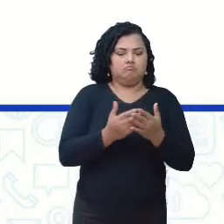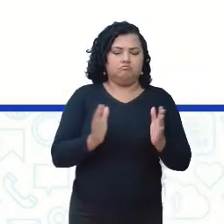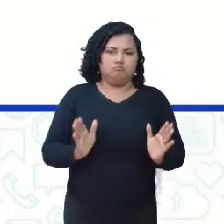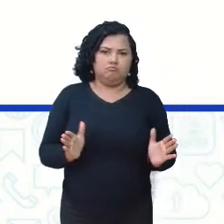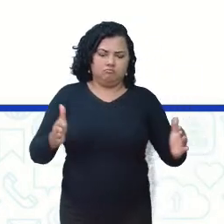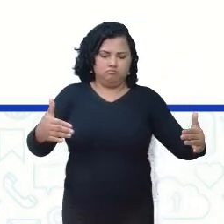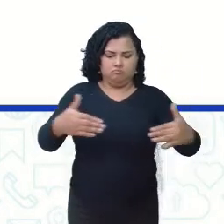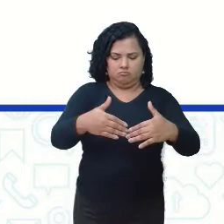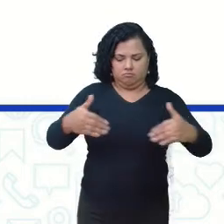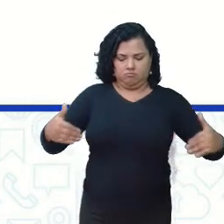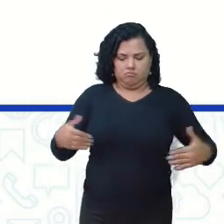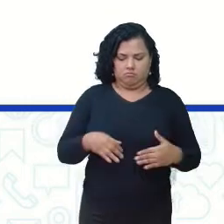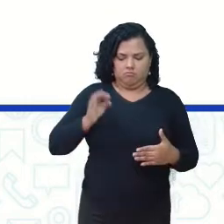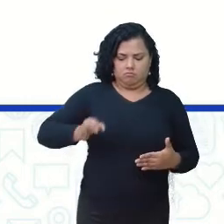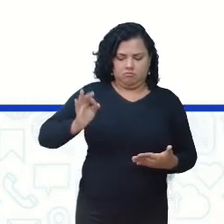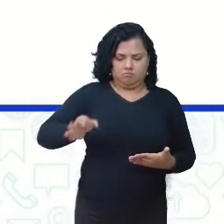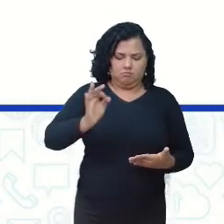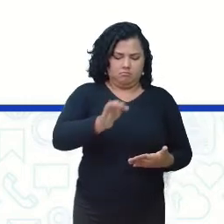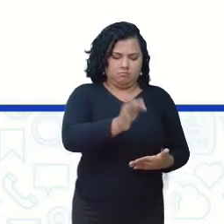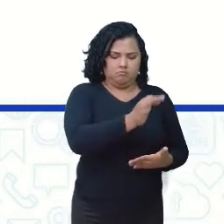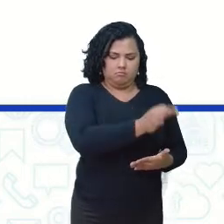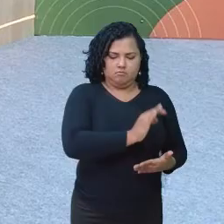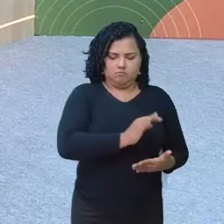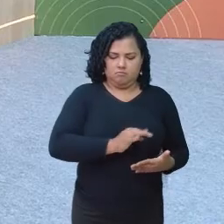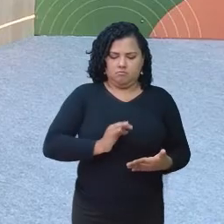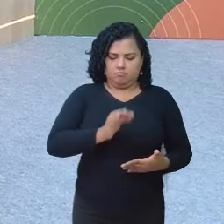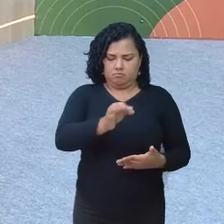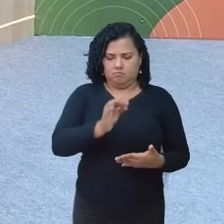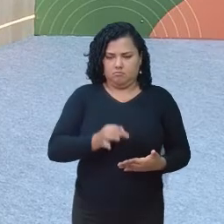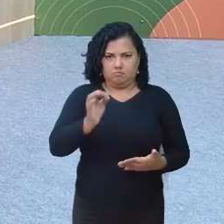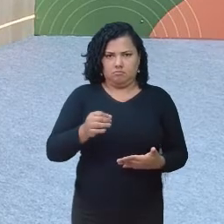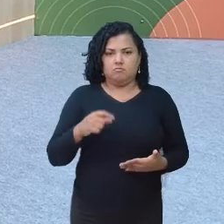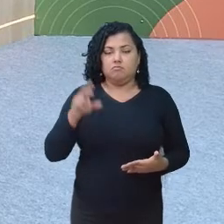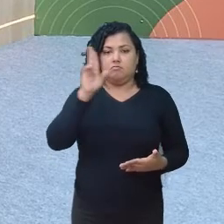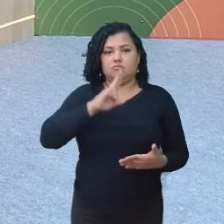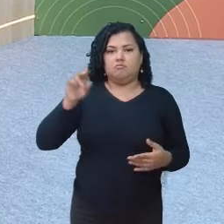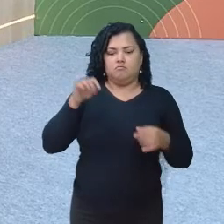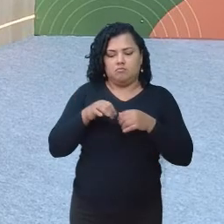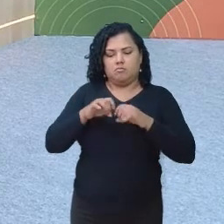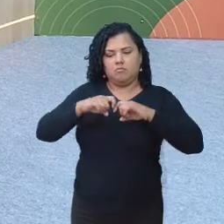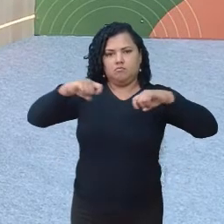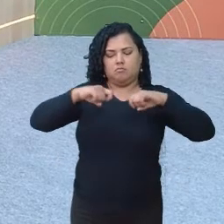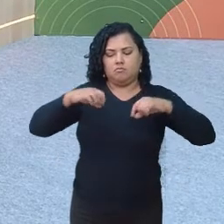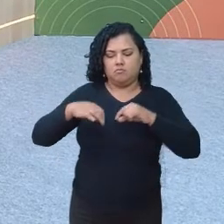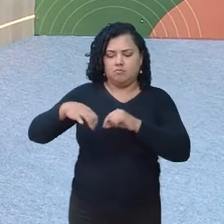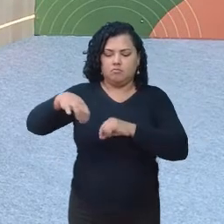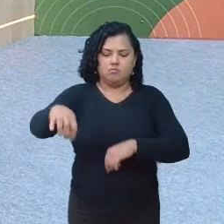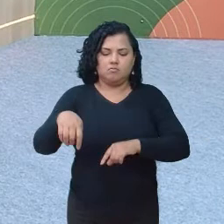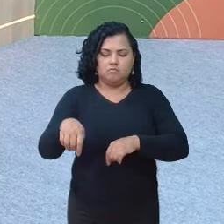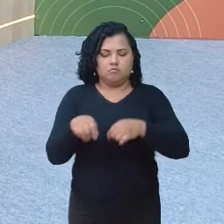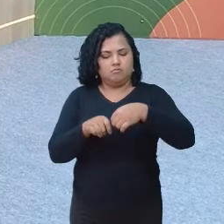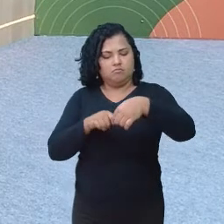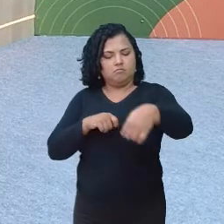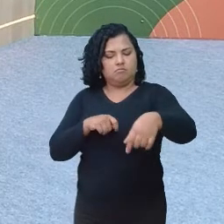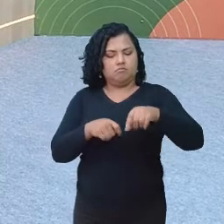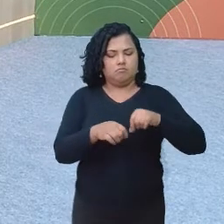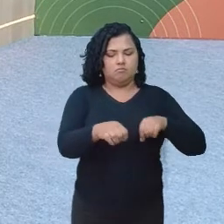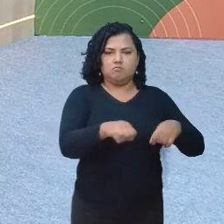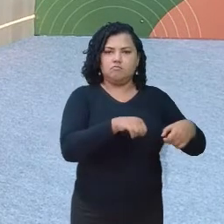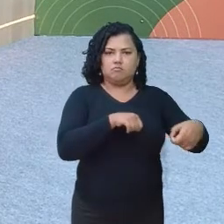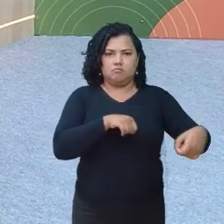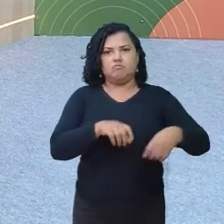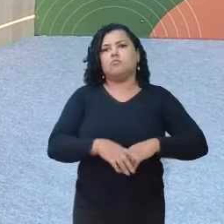é uma tábua com alguns pinos, onde você vai usando ligas ou cordões para ir formando as figuras geométricas. Então eu